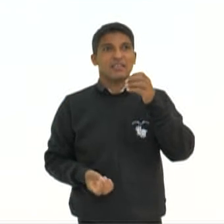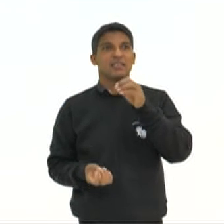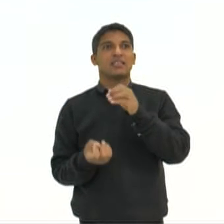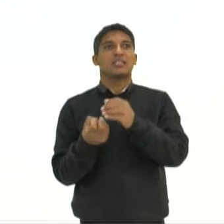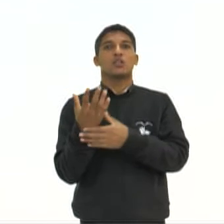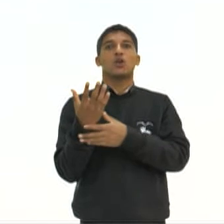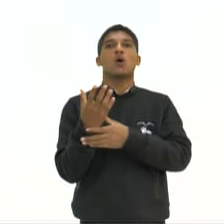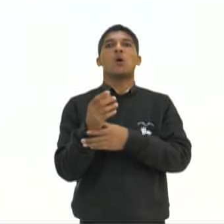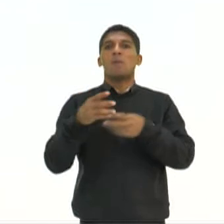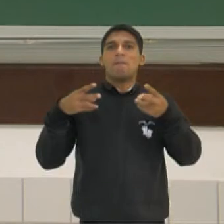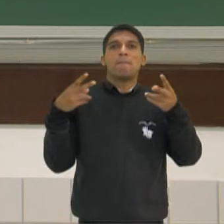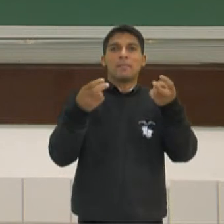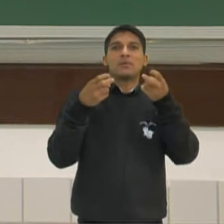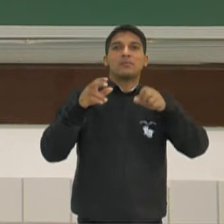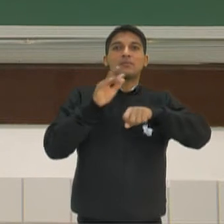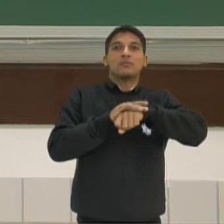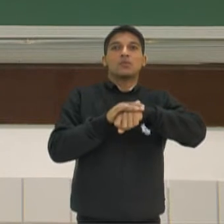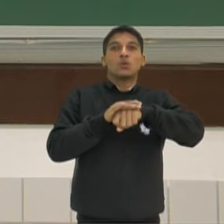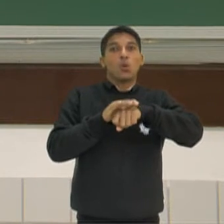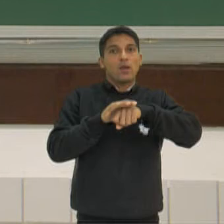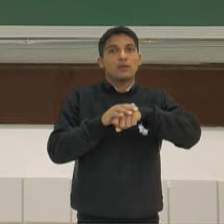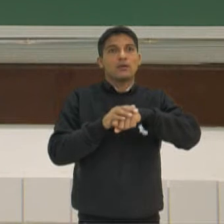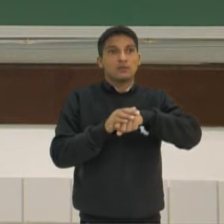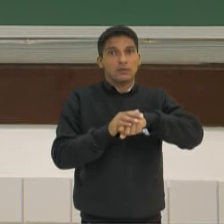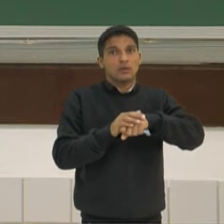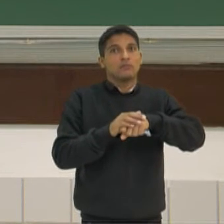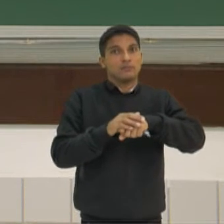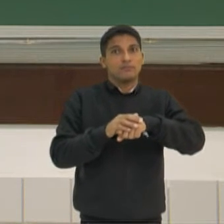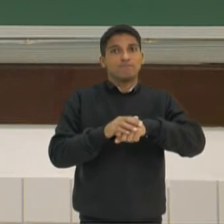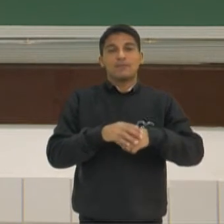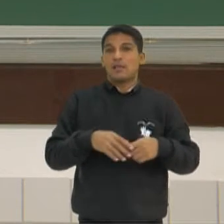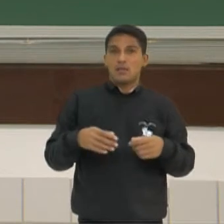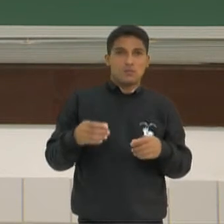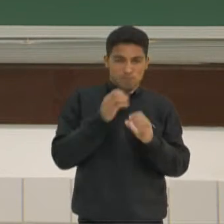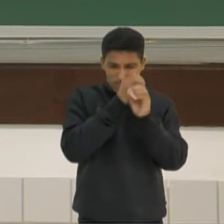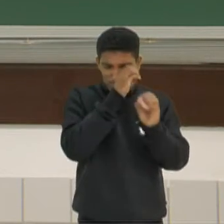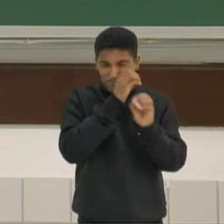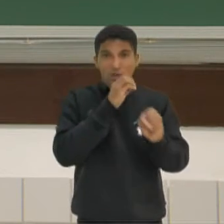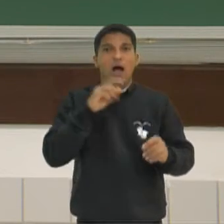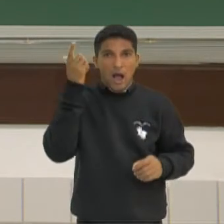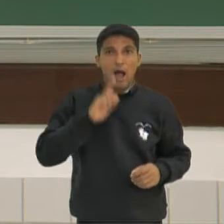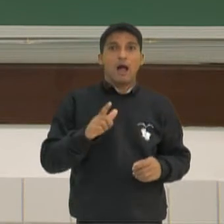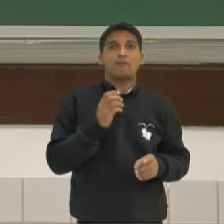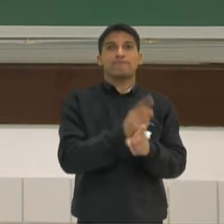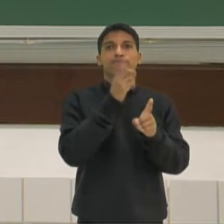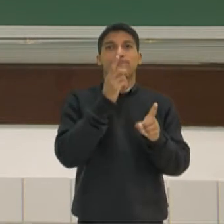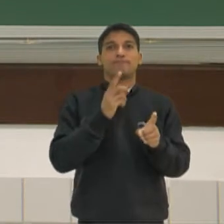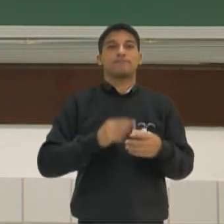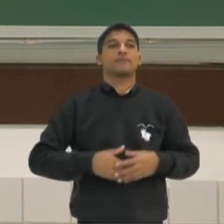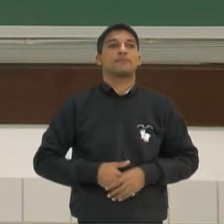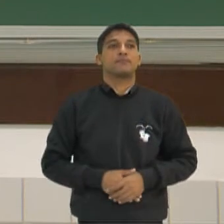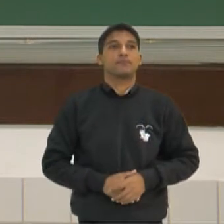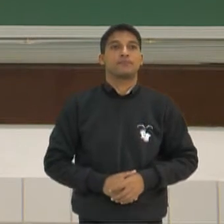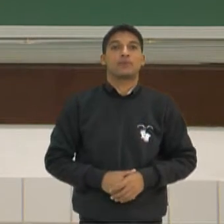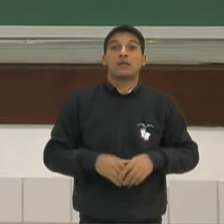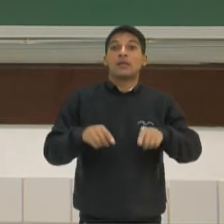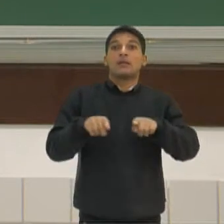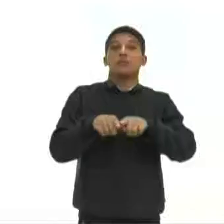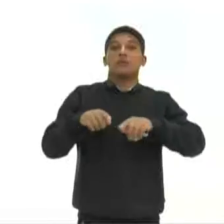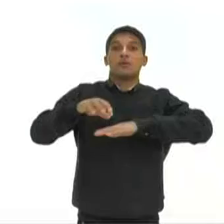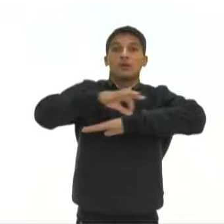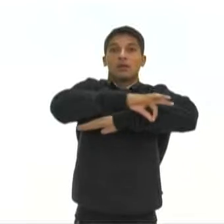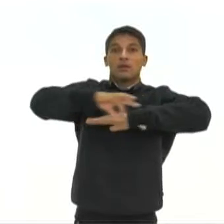algumas doenças contagiosas. Nós também temos o destaque para a arquitetura,